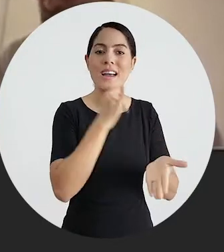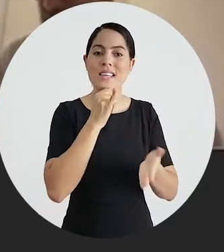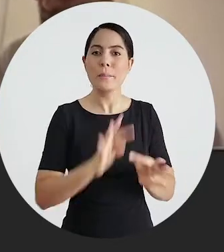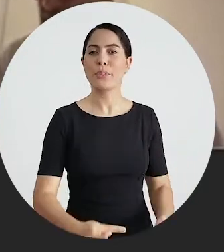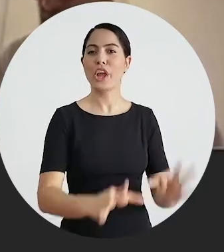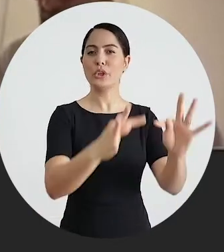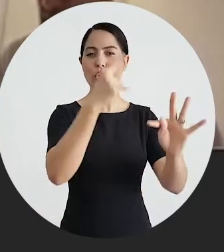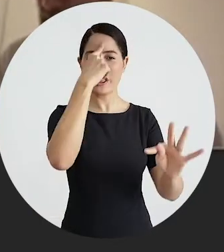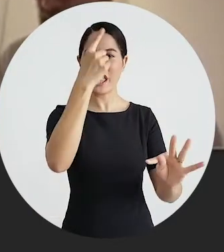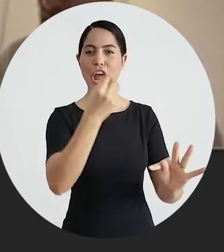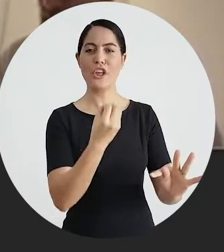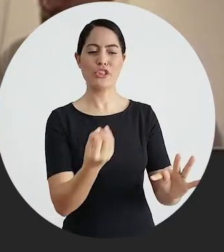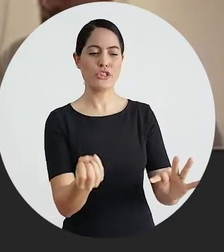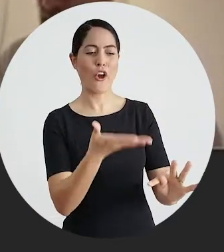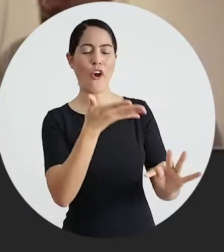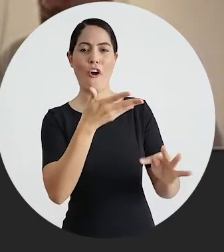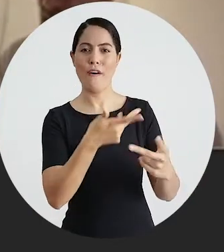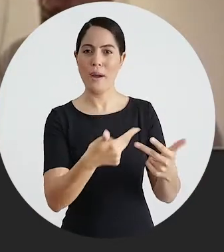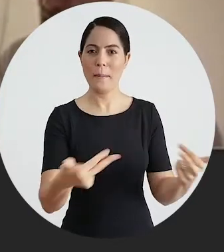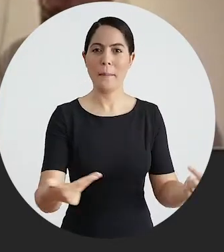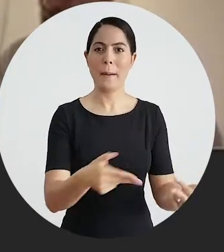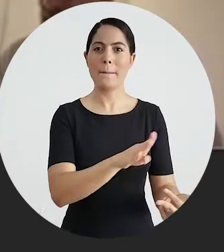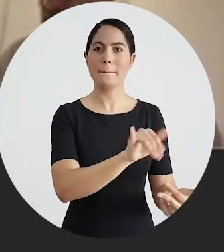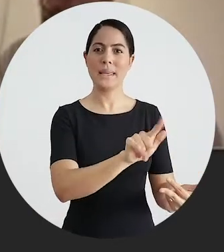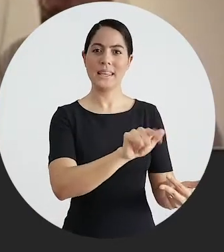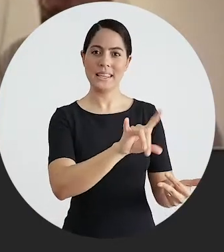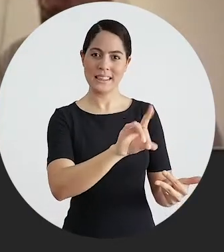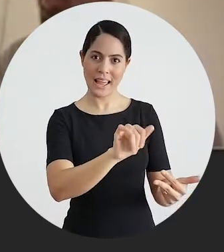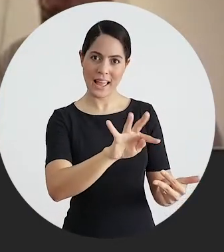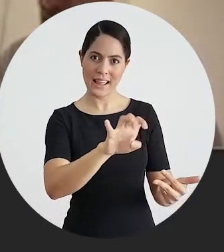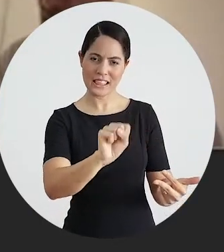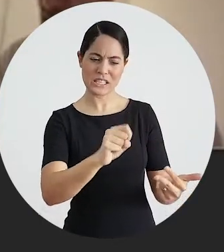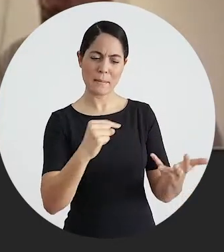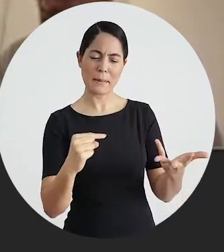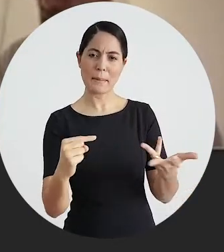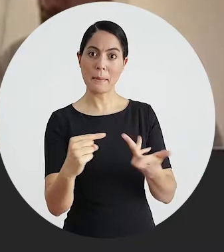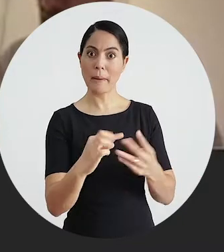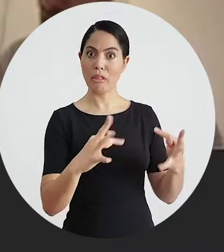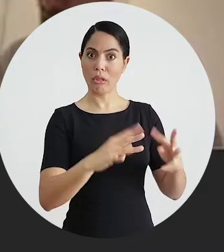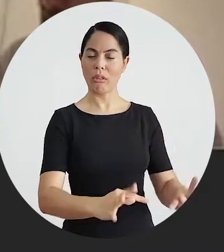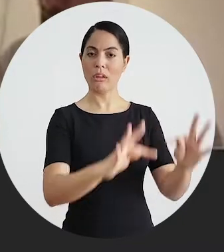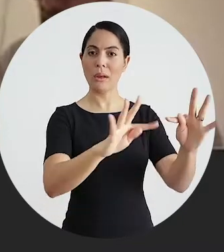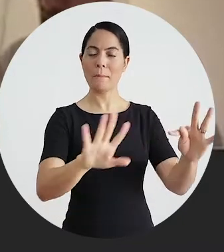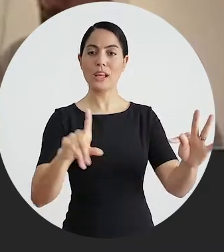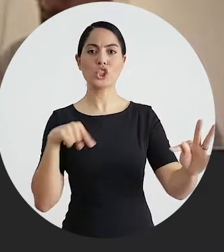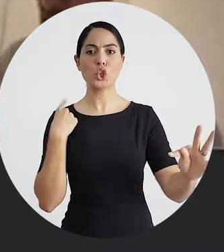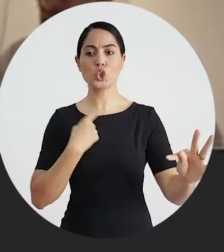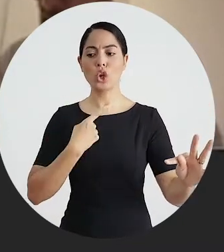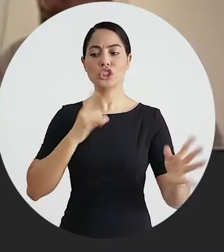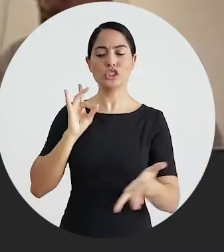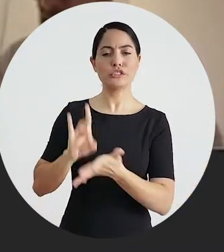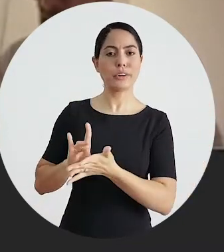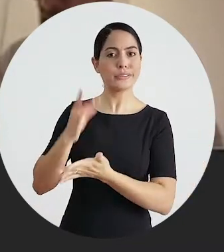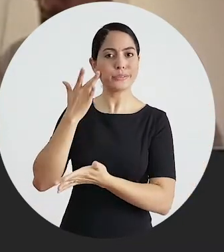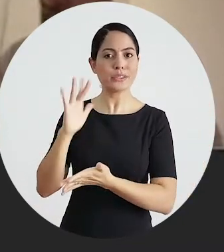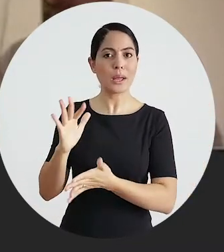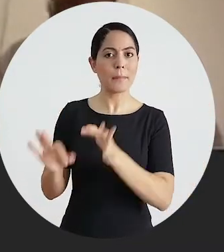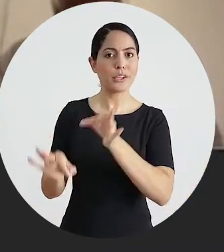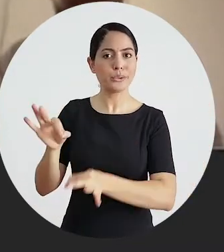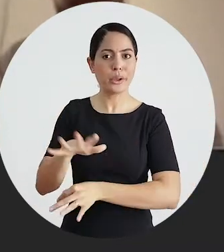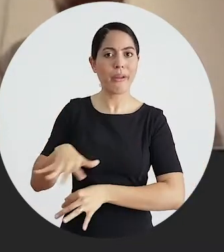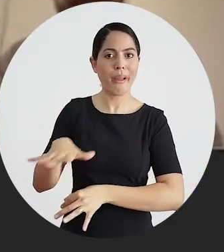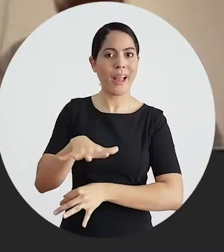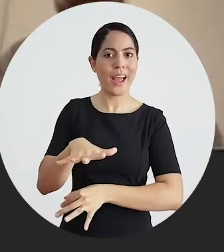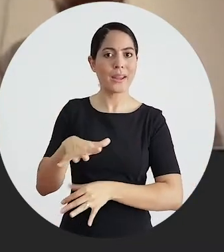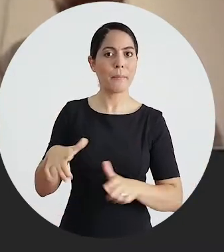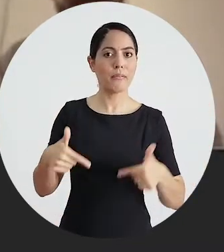toda a inovação, todos os big data e etc., se a gente não conseguir usar a técnica jurídica para aplicar isso no dia a dia.